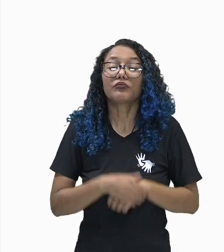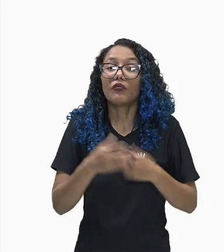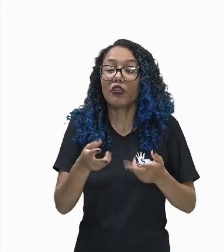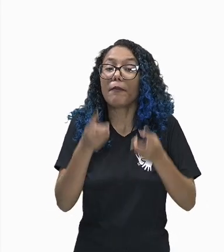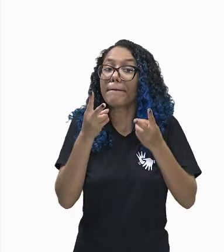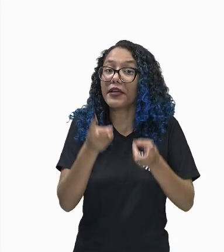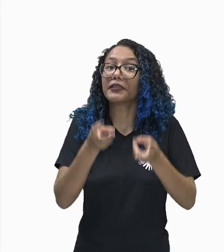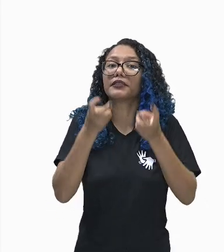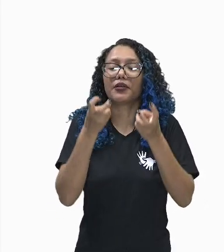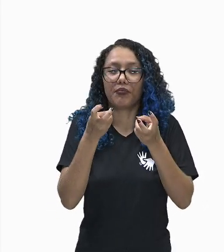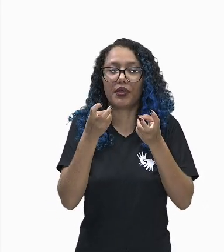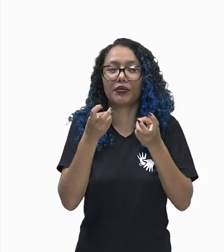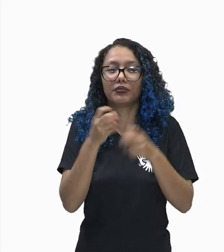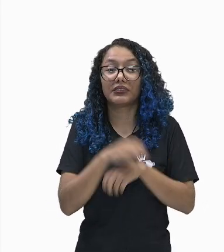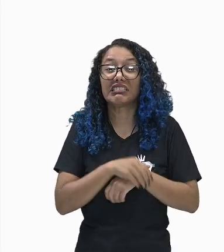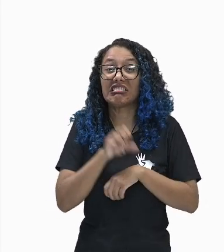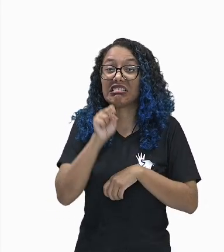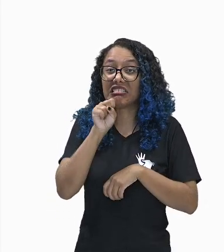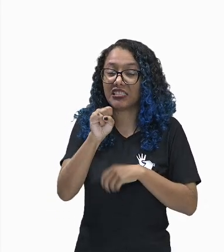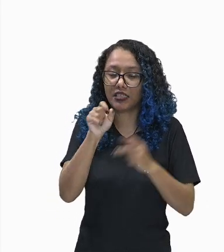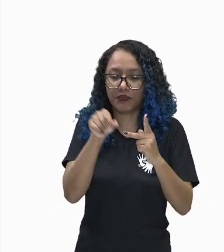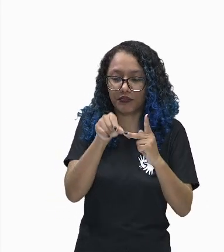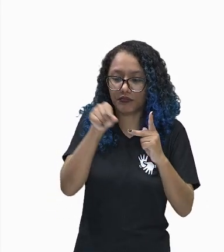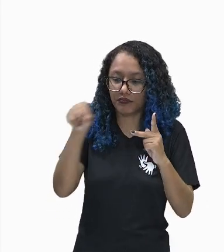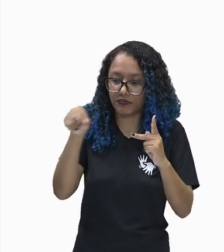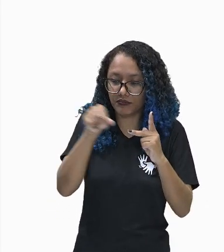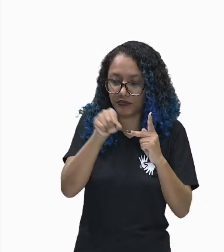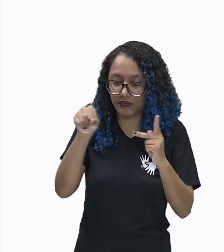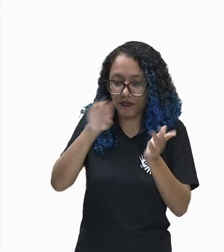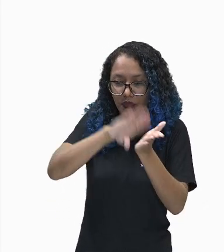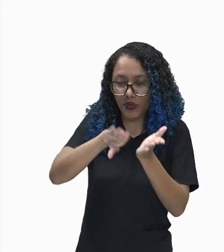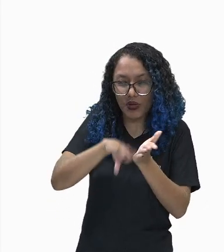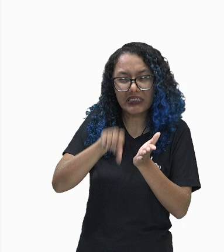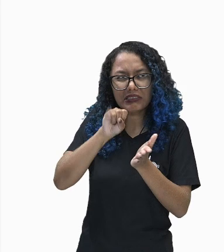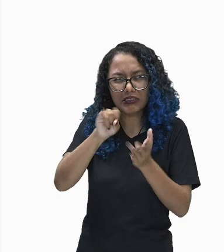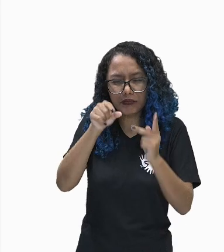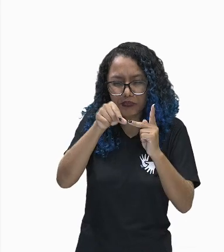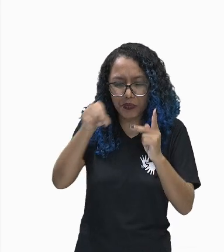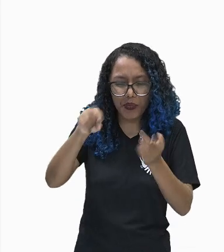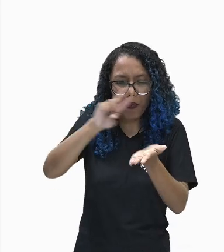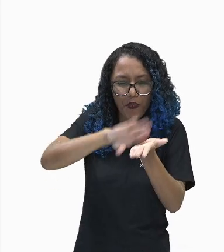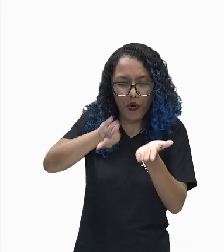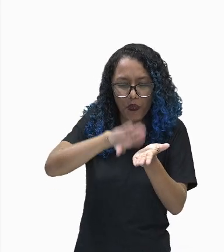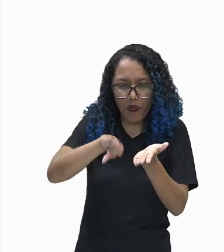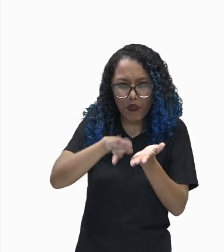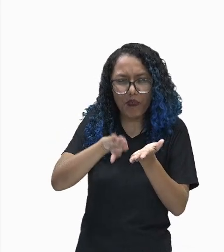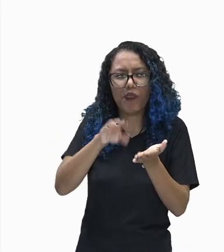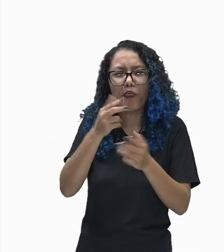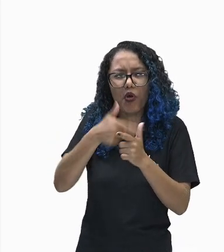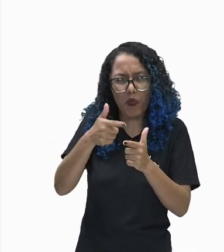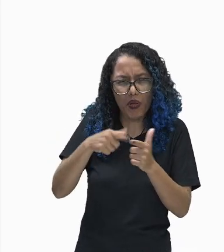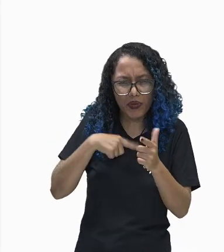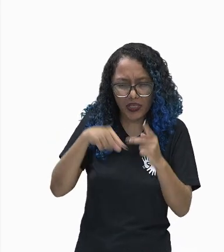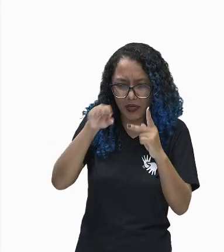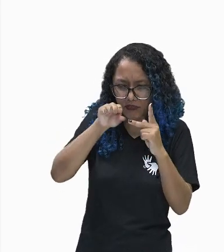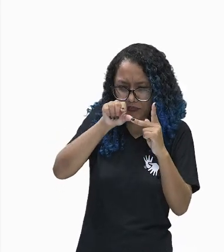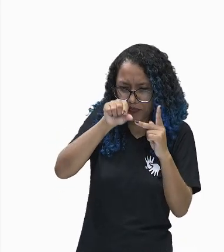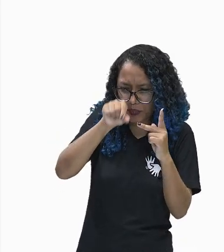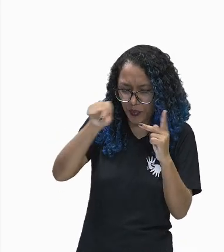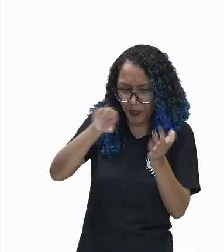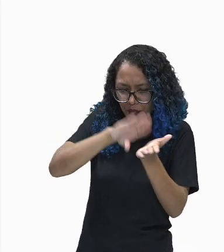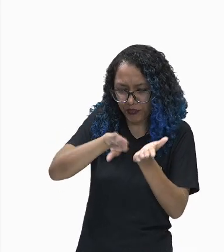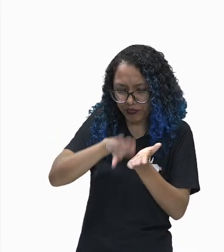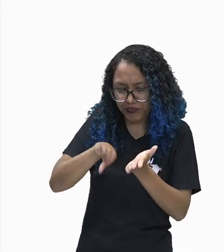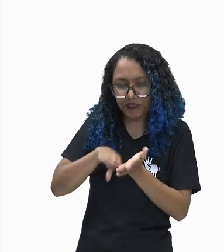possível, após a remoção desses fragmentos problemáticos que eles detectaram ali naquele DNA, eles perceberam